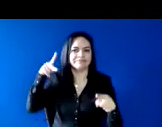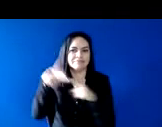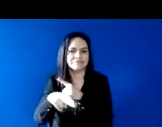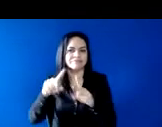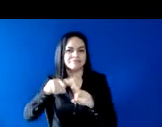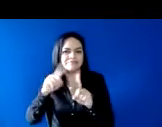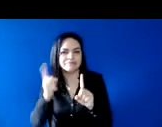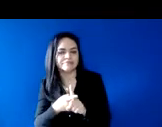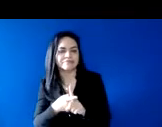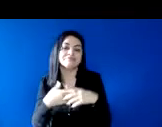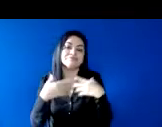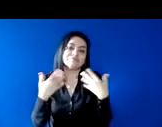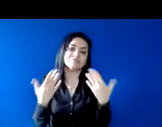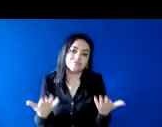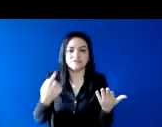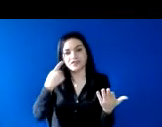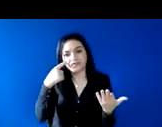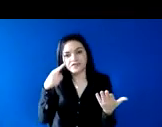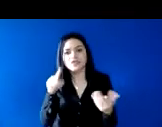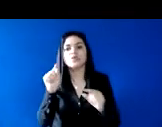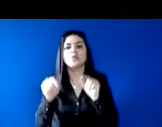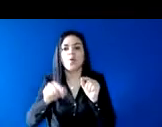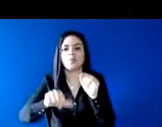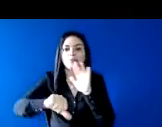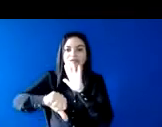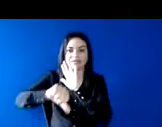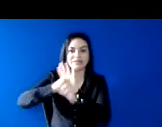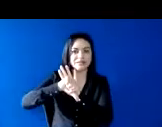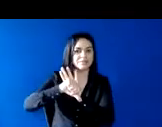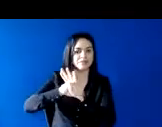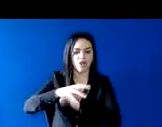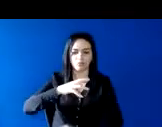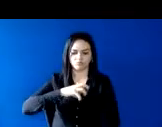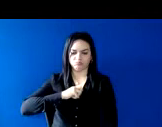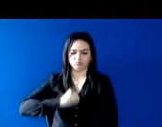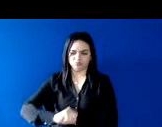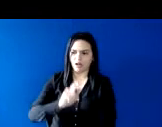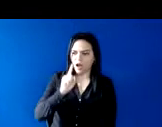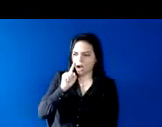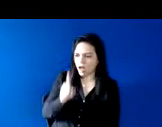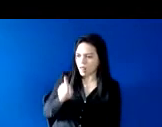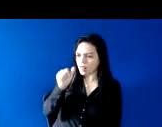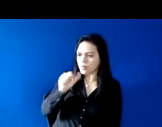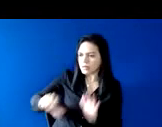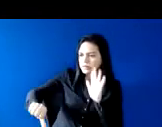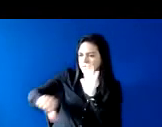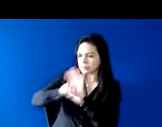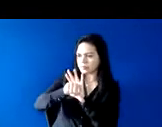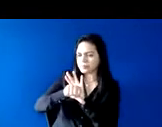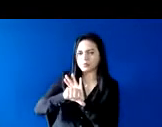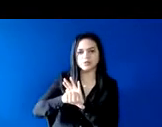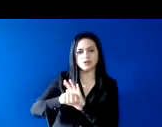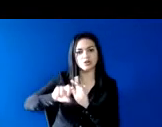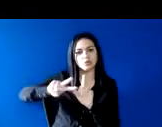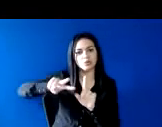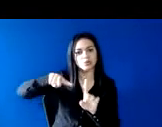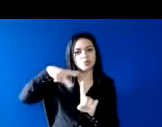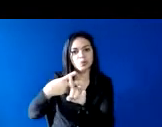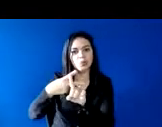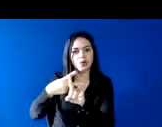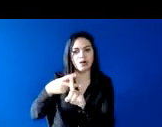gravidez. Então, elas são vistas como criminosas e tratadas como criminosas. Então, elas são duplamente